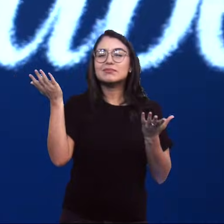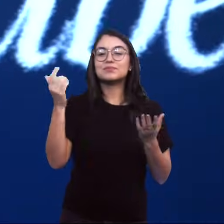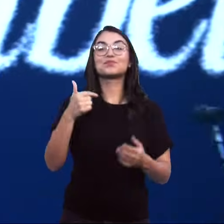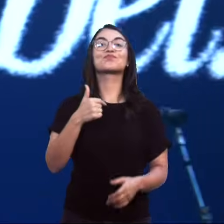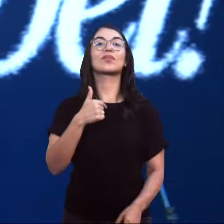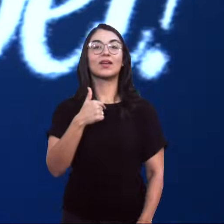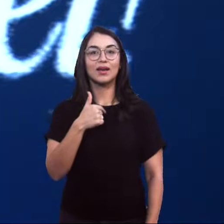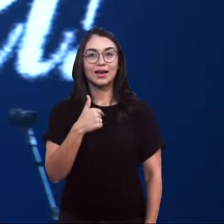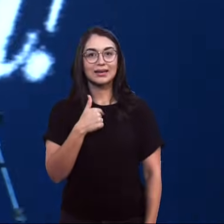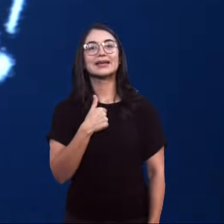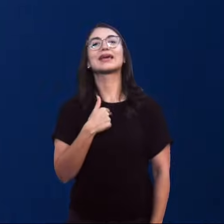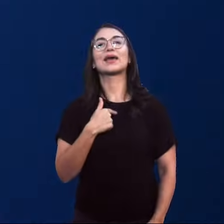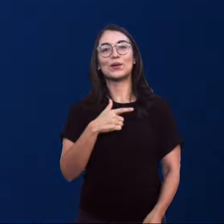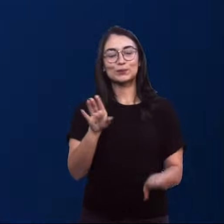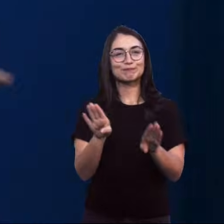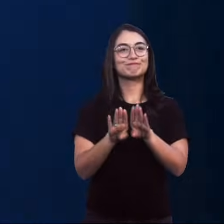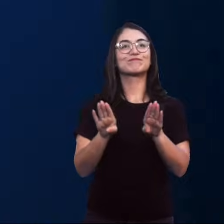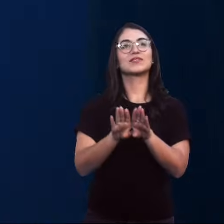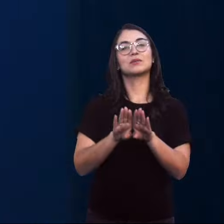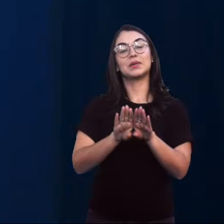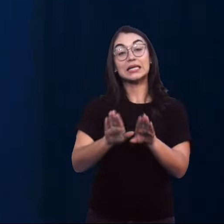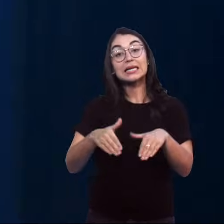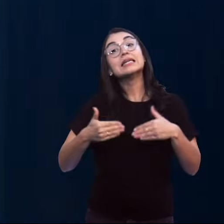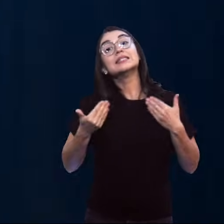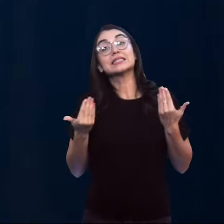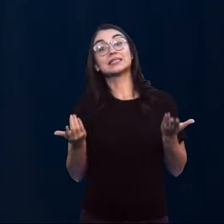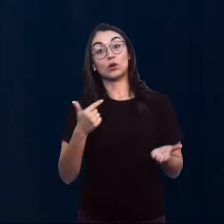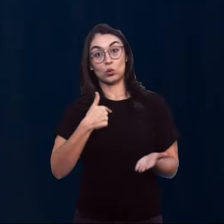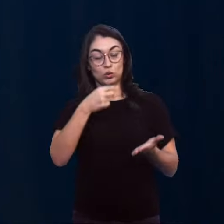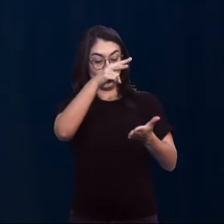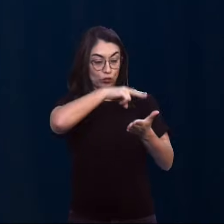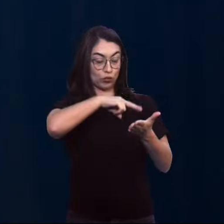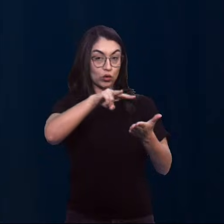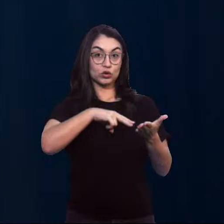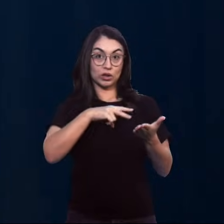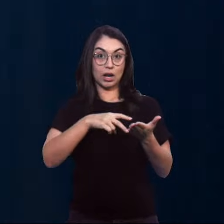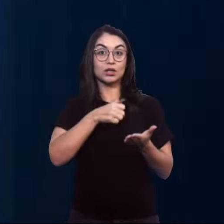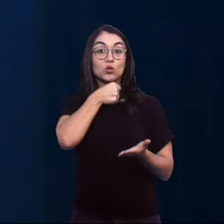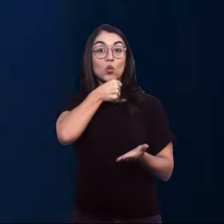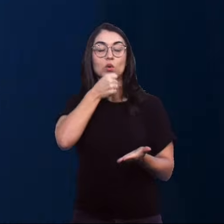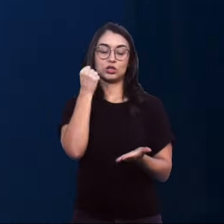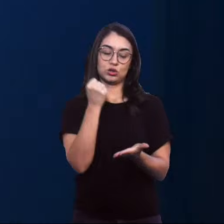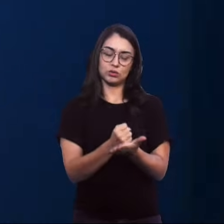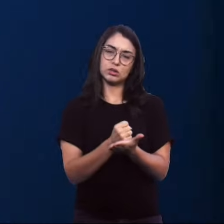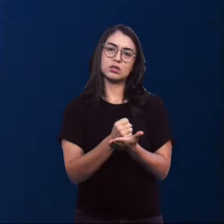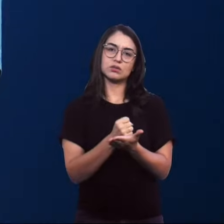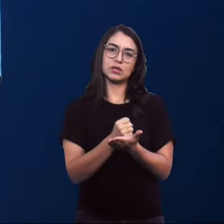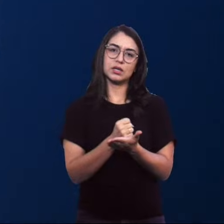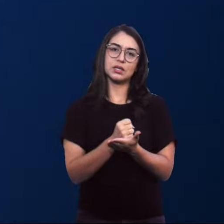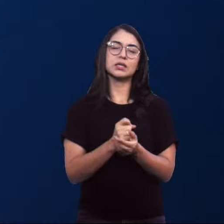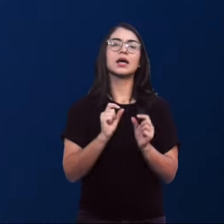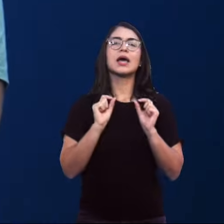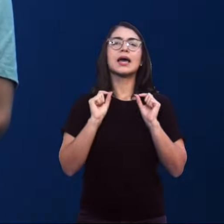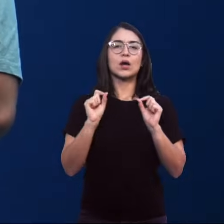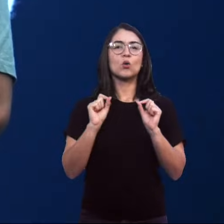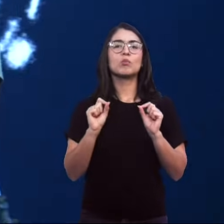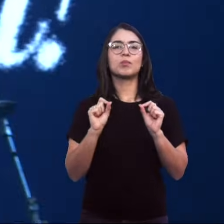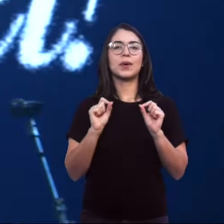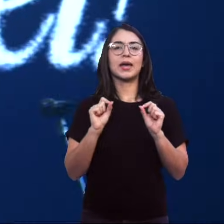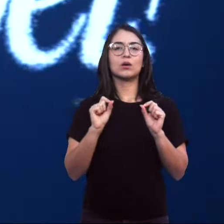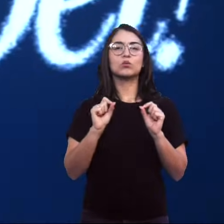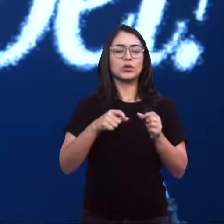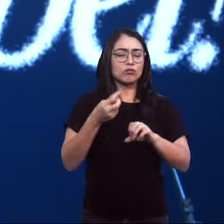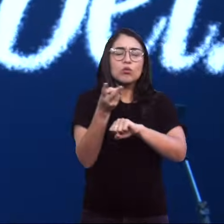sinto bastante, e eu tenho o costume de, quando eu estou lendo a Bíblia no meu devocional, eu não entendo alguma coisa, eu pego algum comentário bíblico para